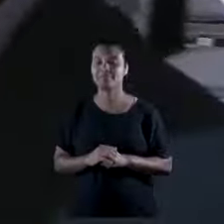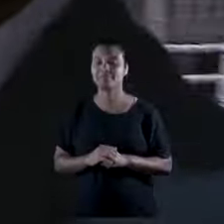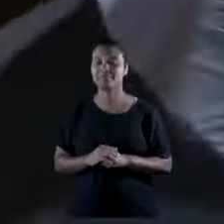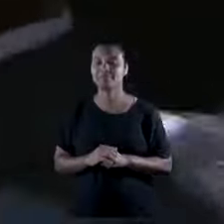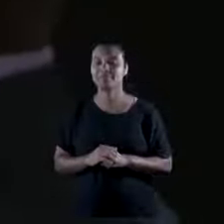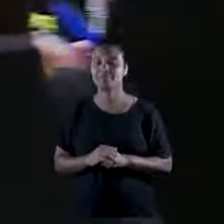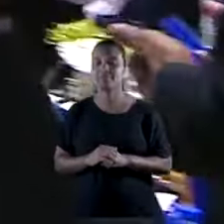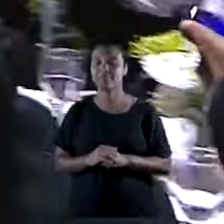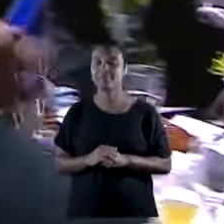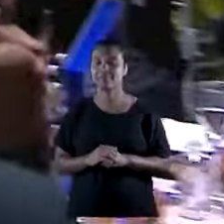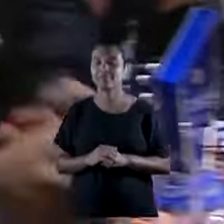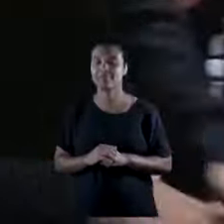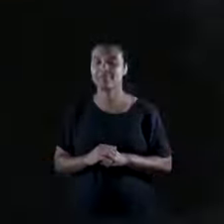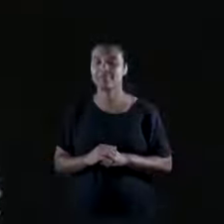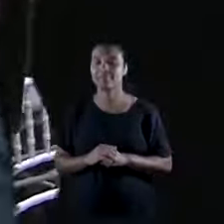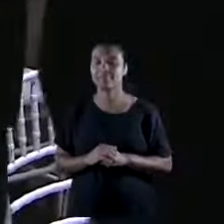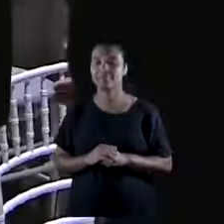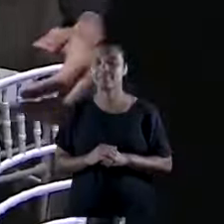Na tela o gol.